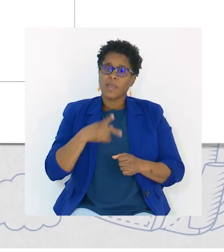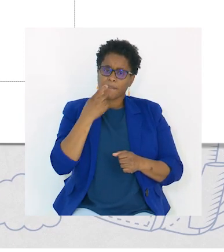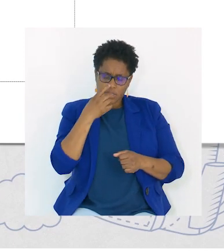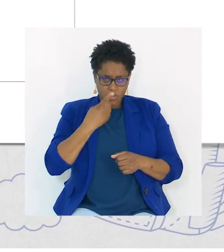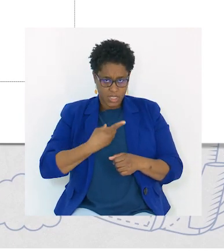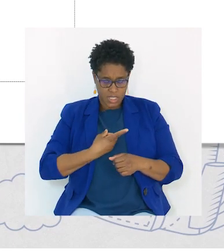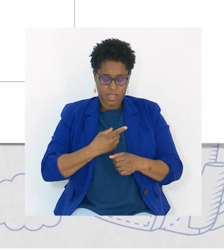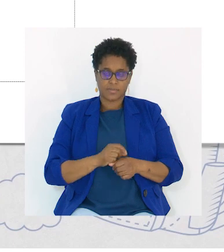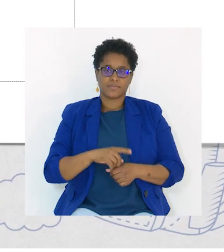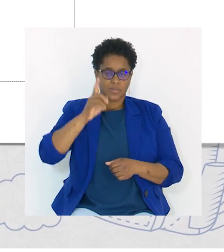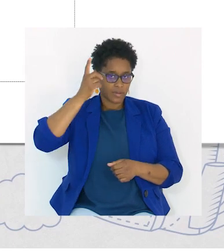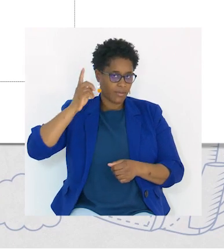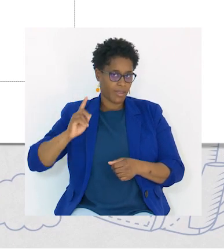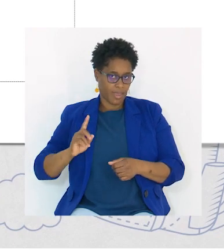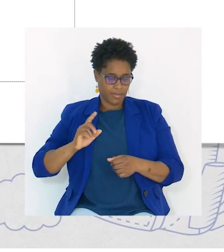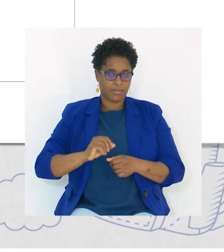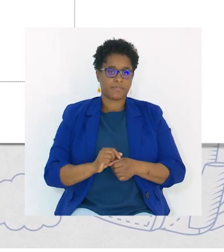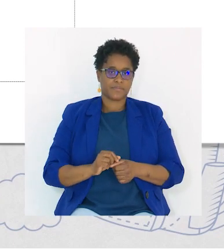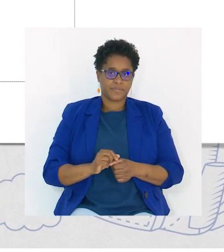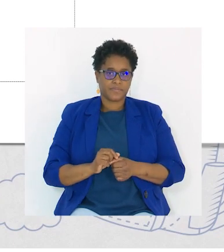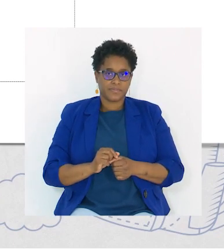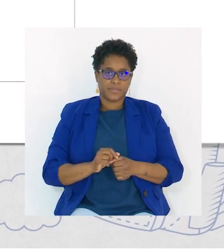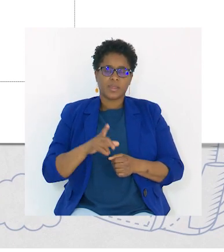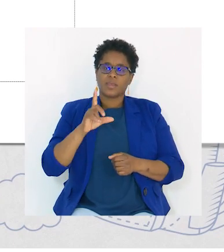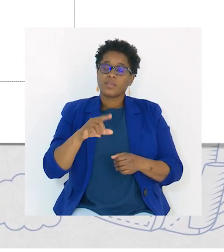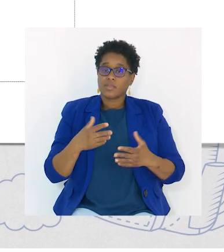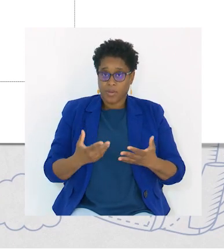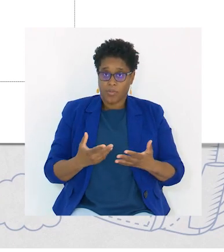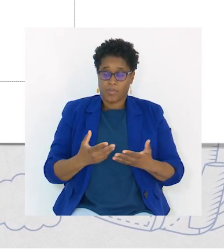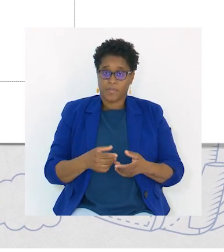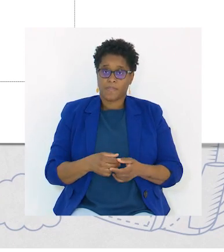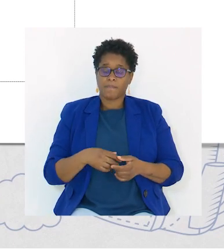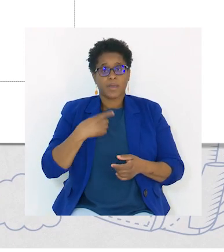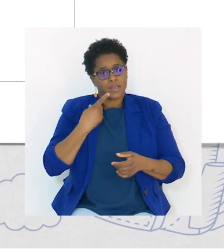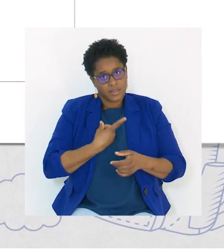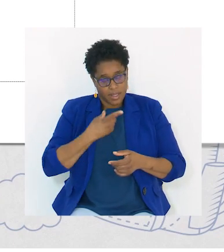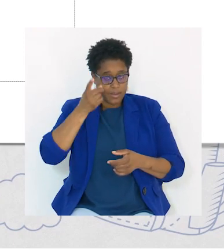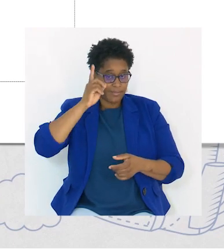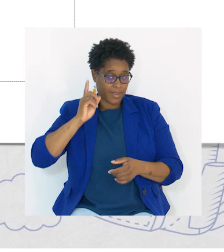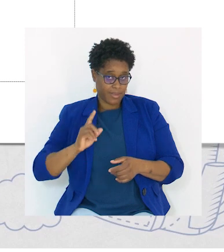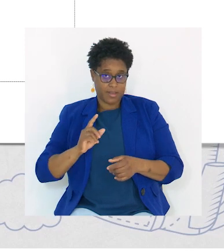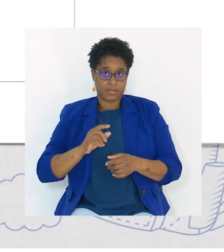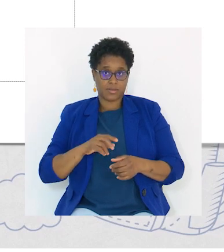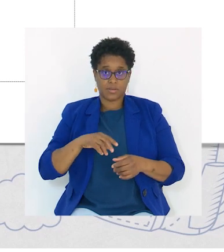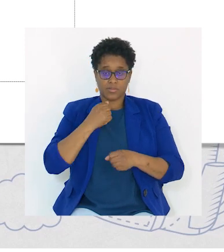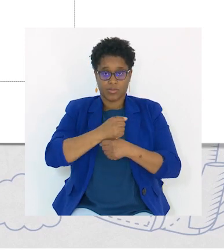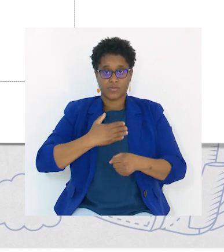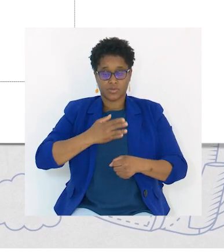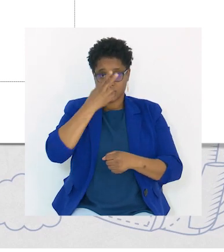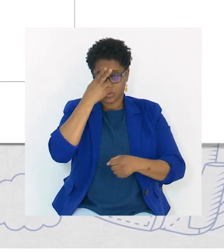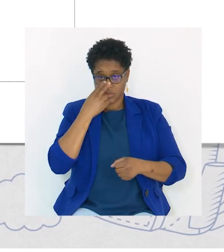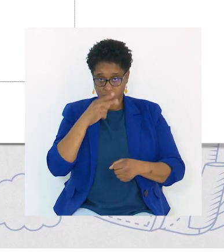precisam ser datados. E para que sejam datados, o